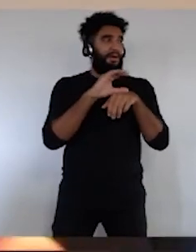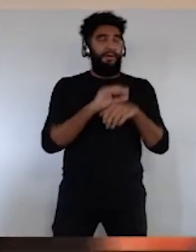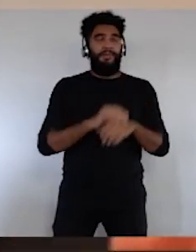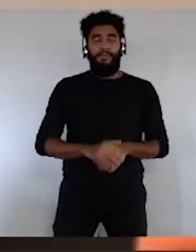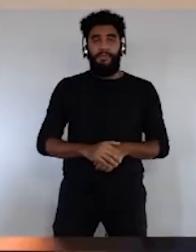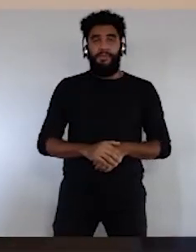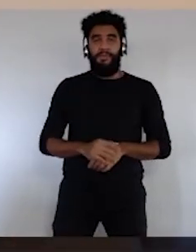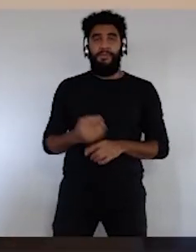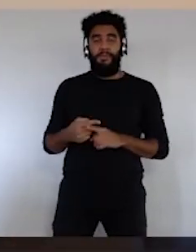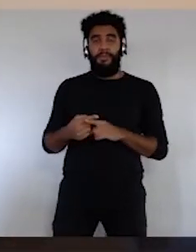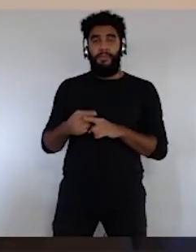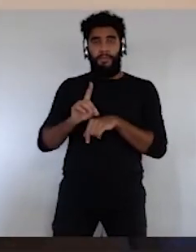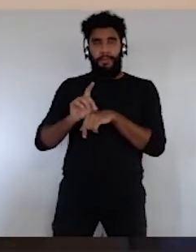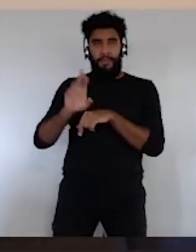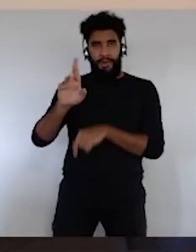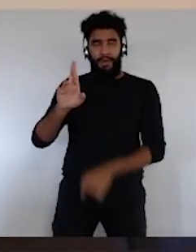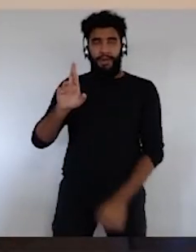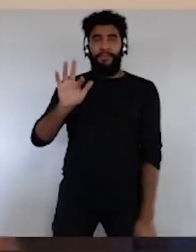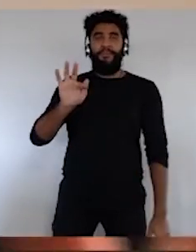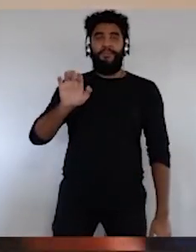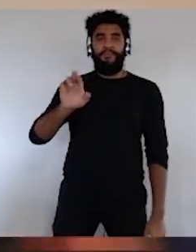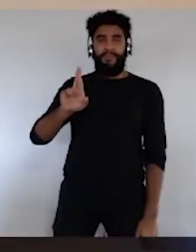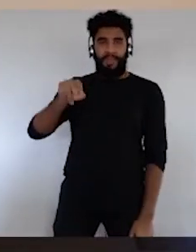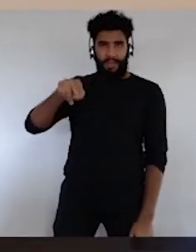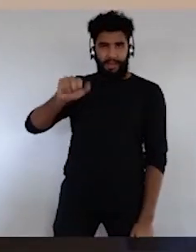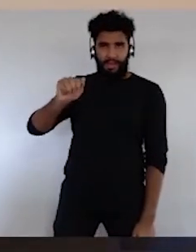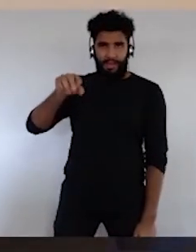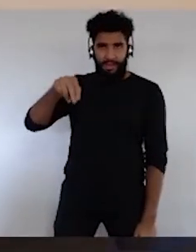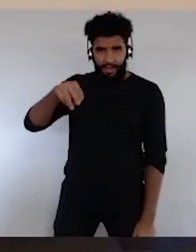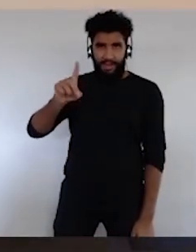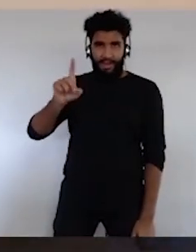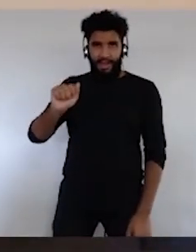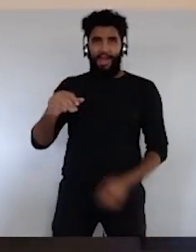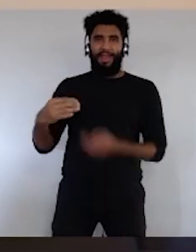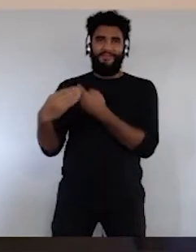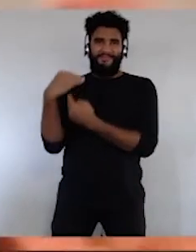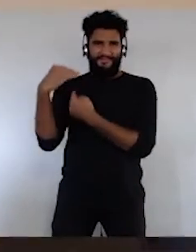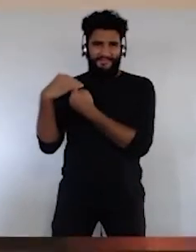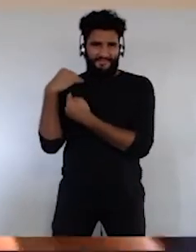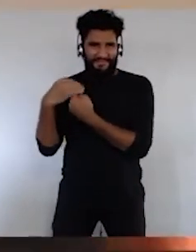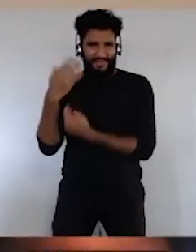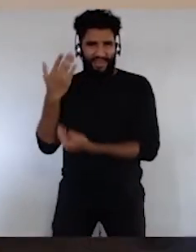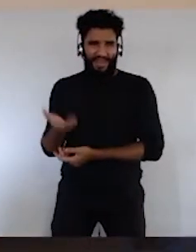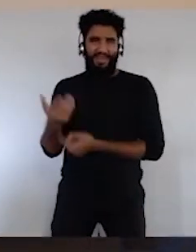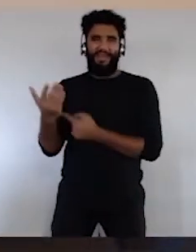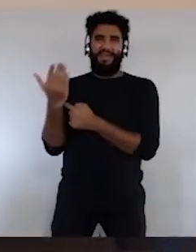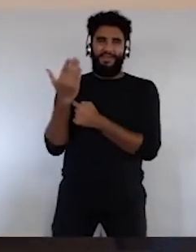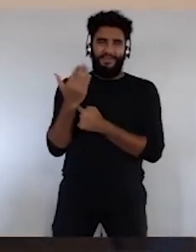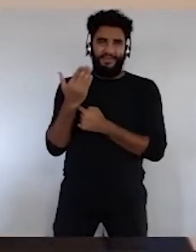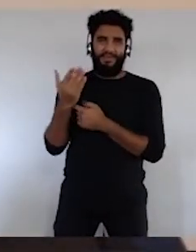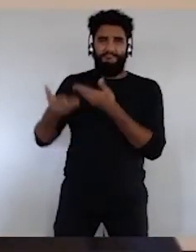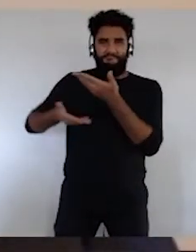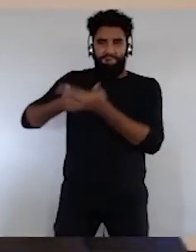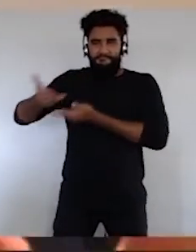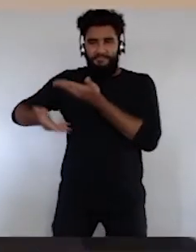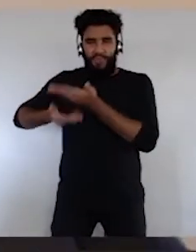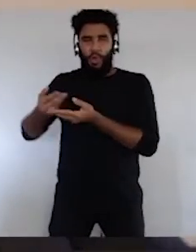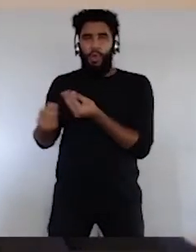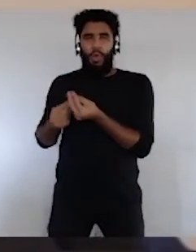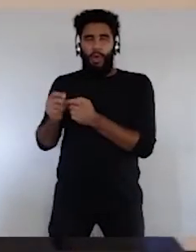realmente melhorar. Agora, eu acho que essa medida é muito restritiva. Eu só faria uma observação que essa, para mim, eu acho